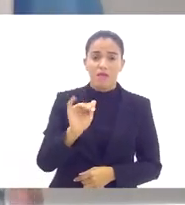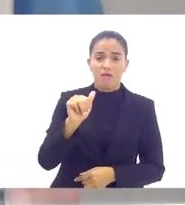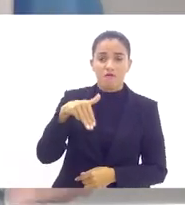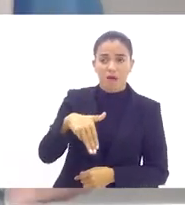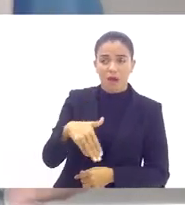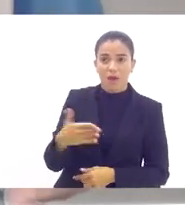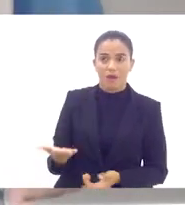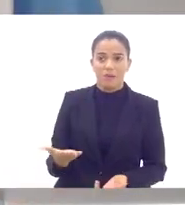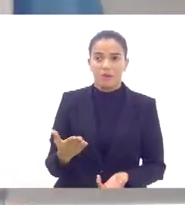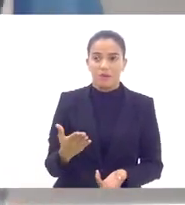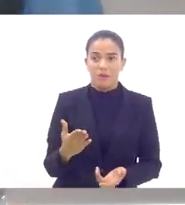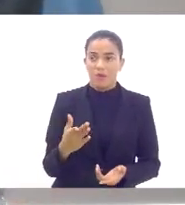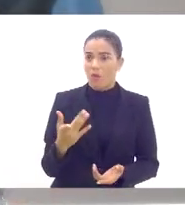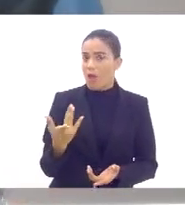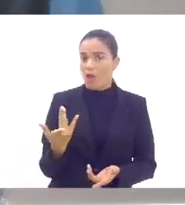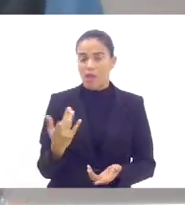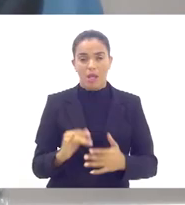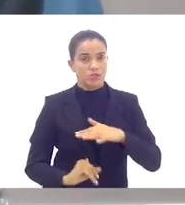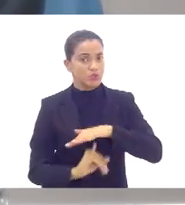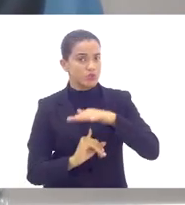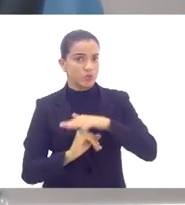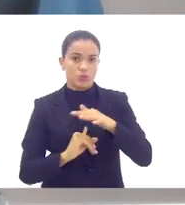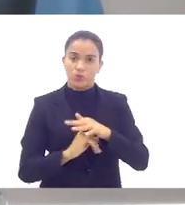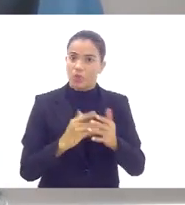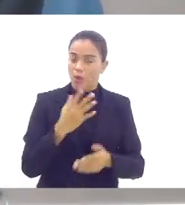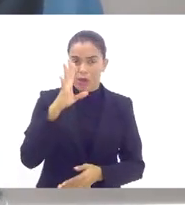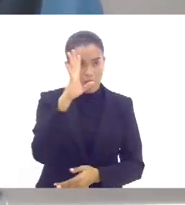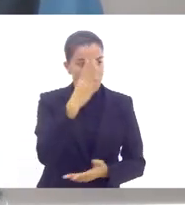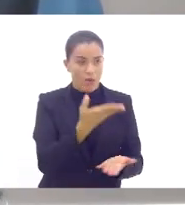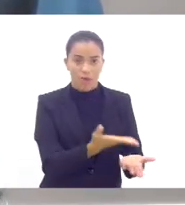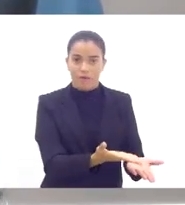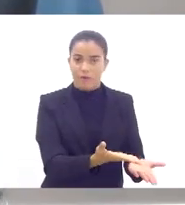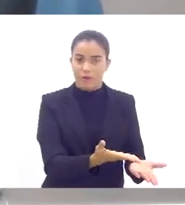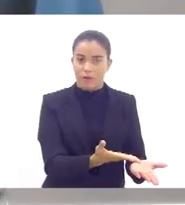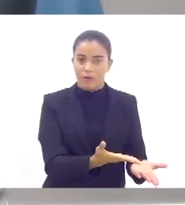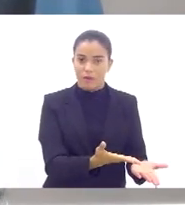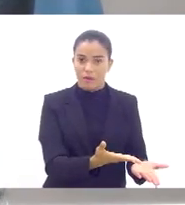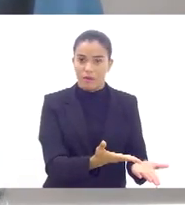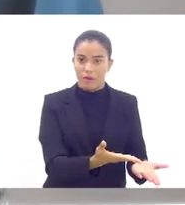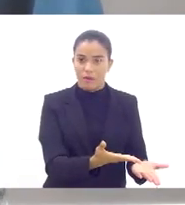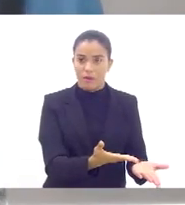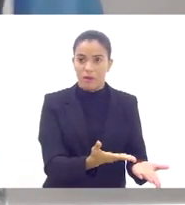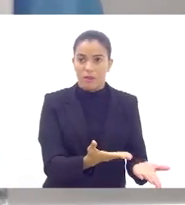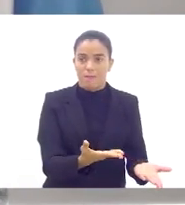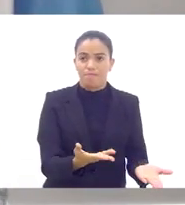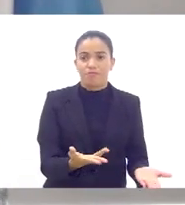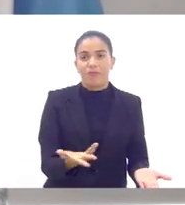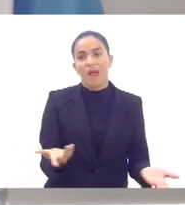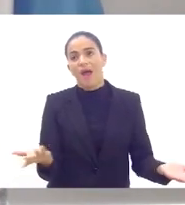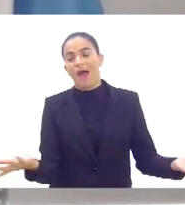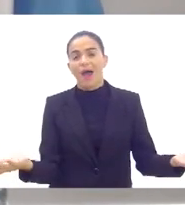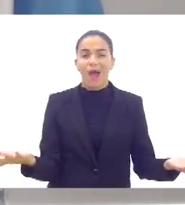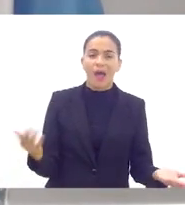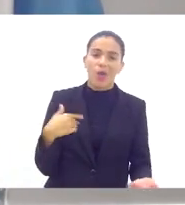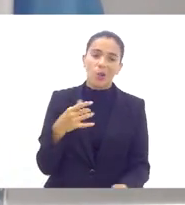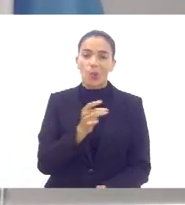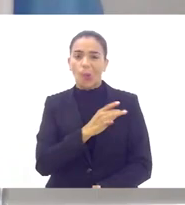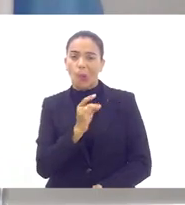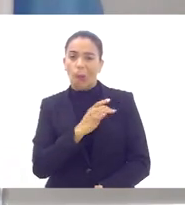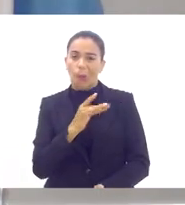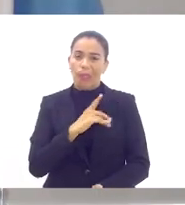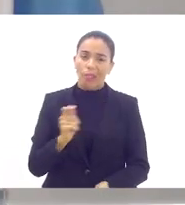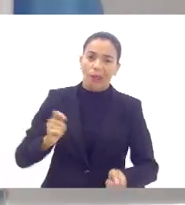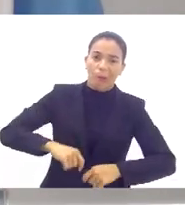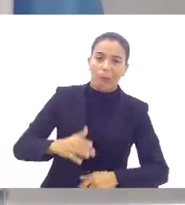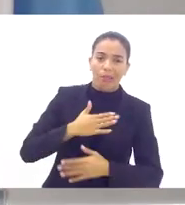foi o órgão que trata daquilo ali. Mas não pode deixar de ir. Entendeu? Tem que ir. Estou com medo, não é competência, preciso